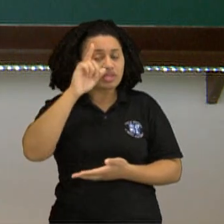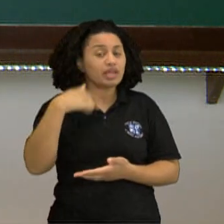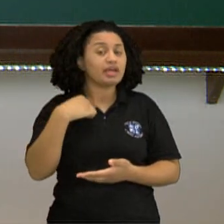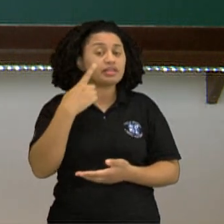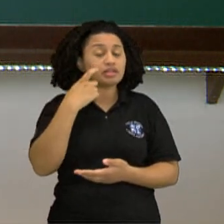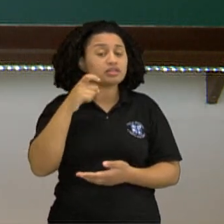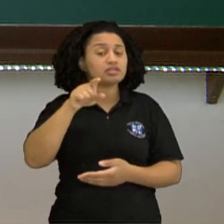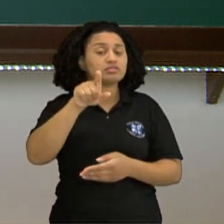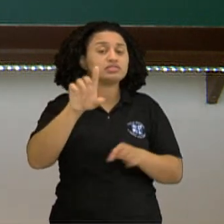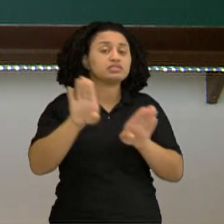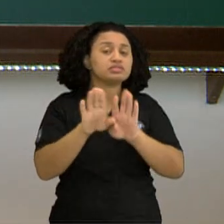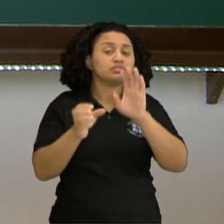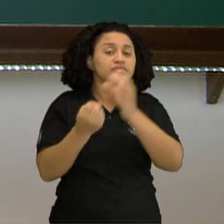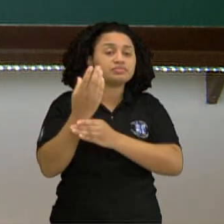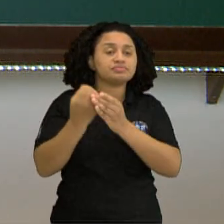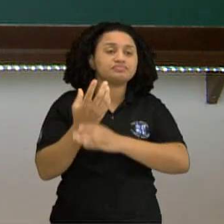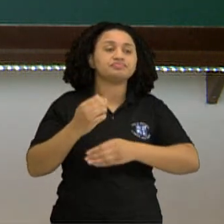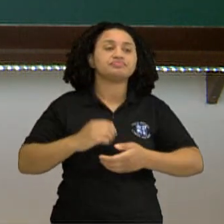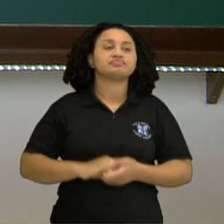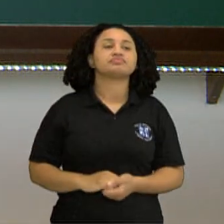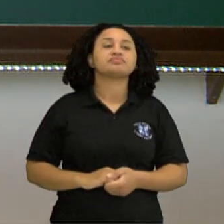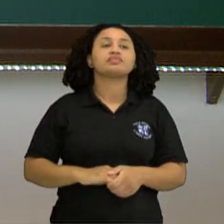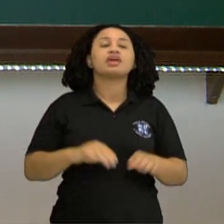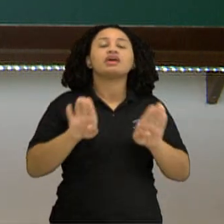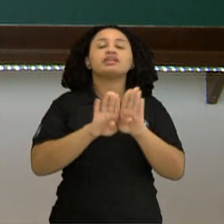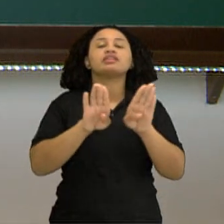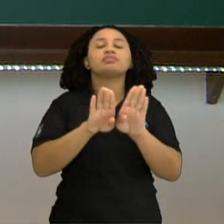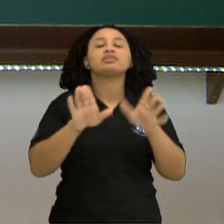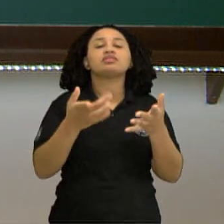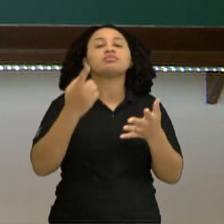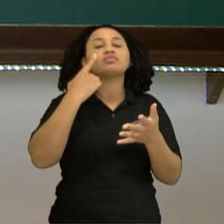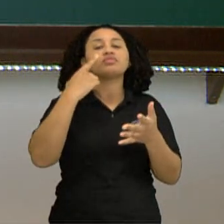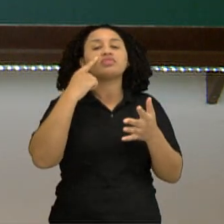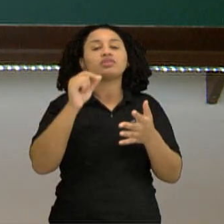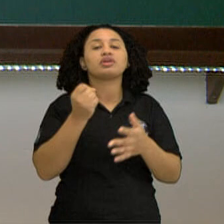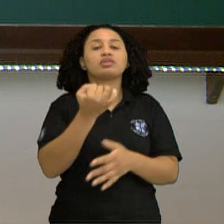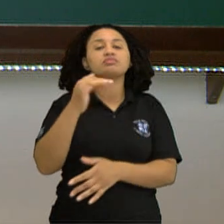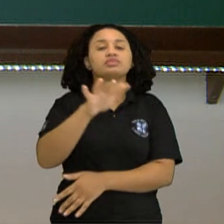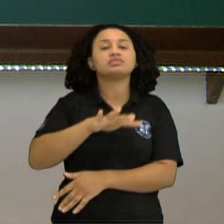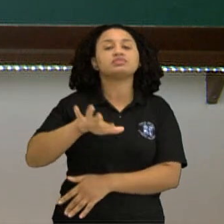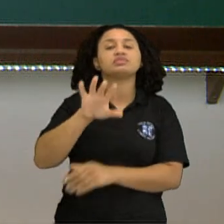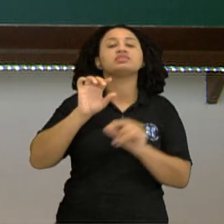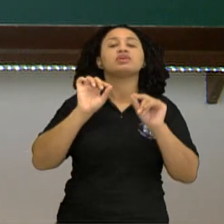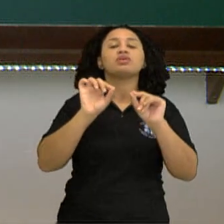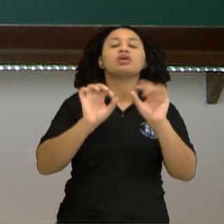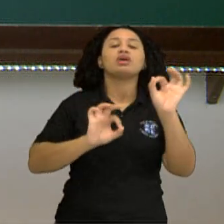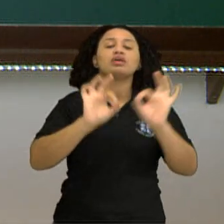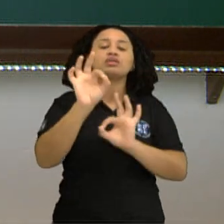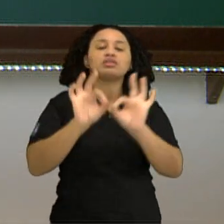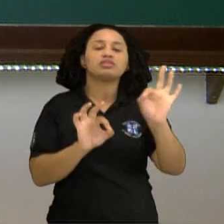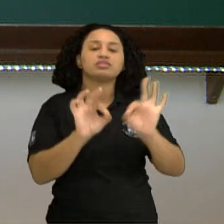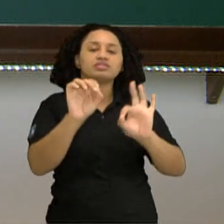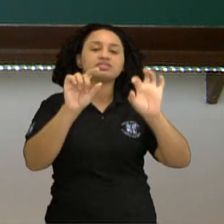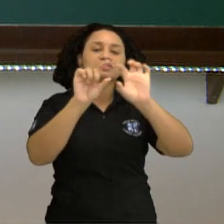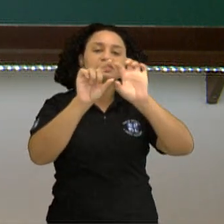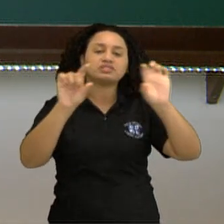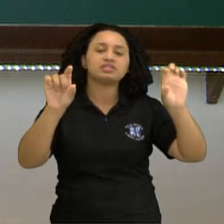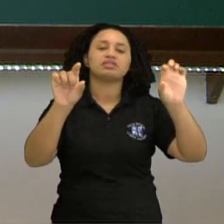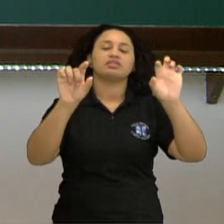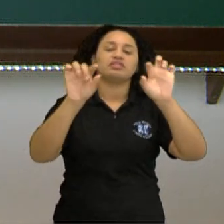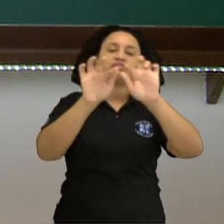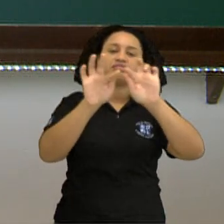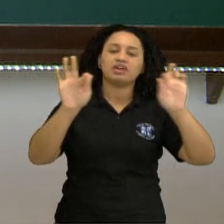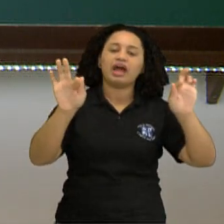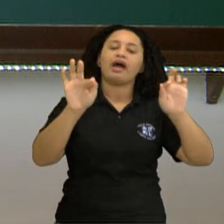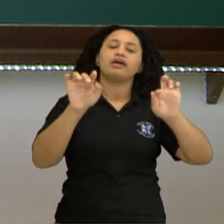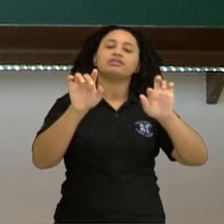produza. Aqui, iremos analisar também algumas questões relacionadas à organização de uma